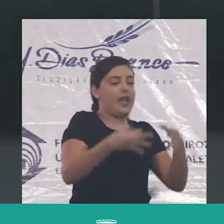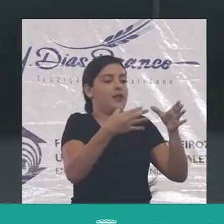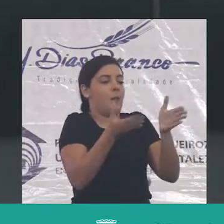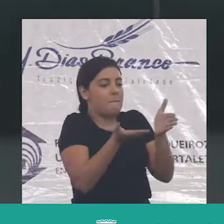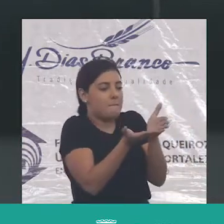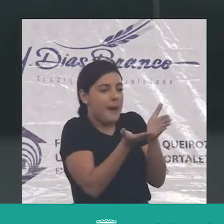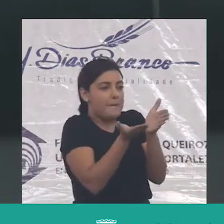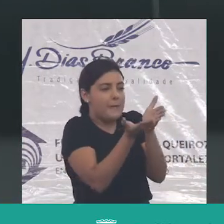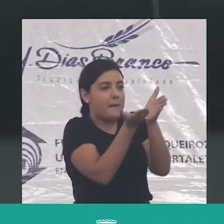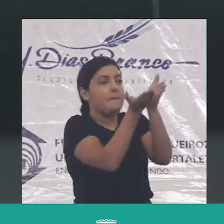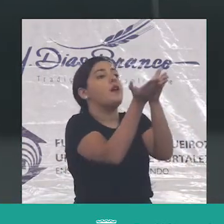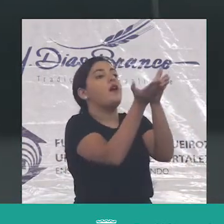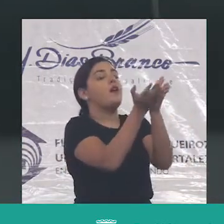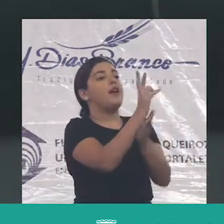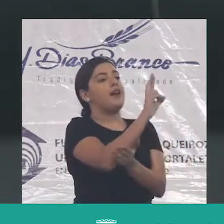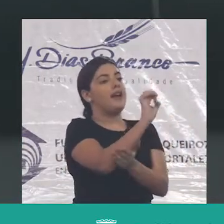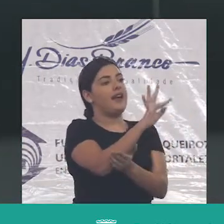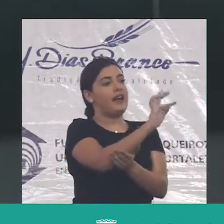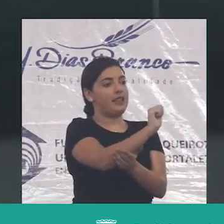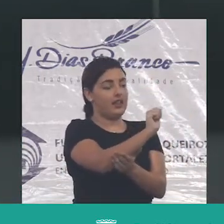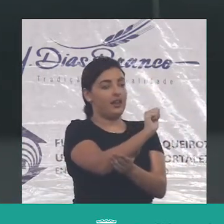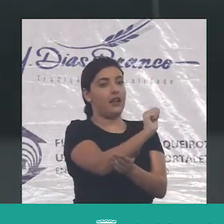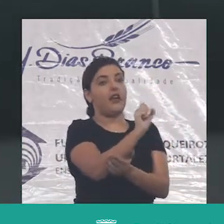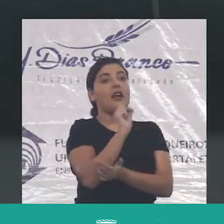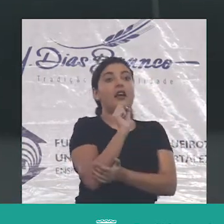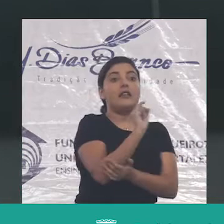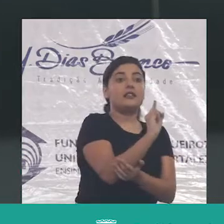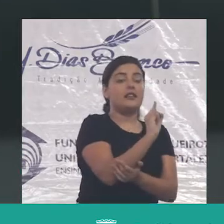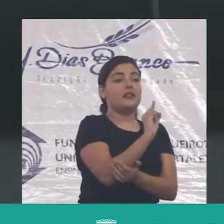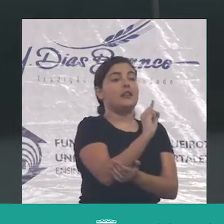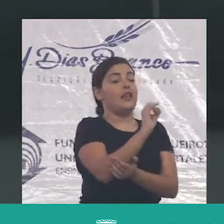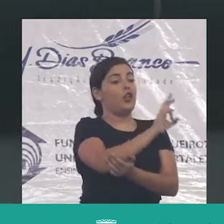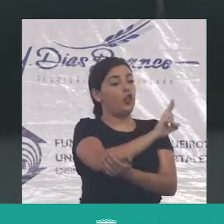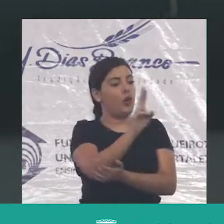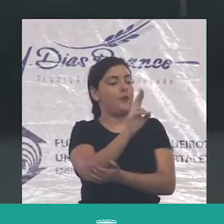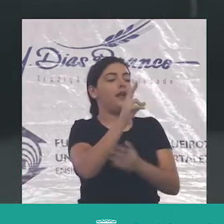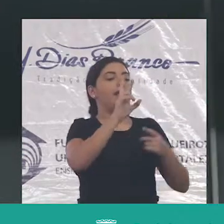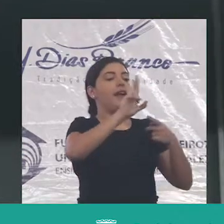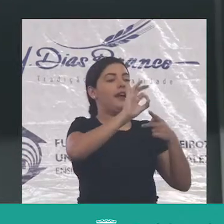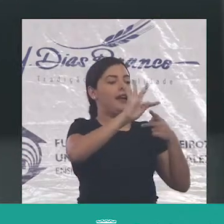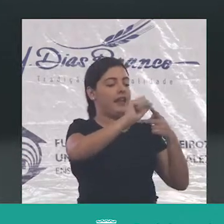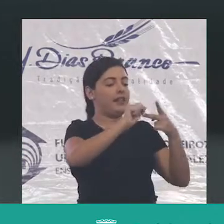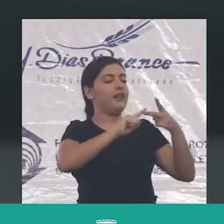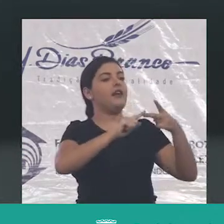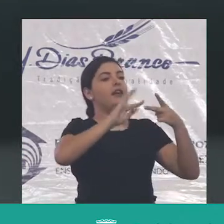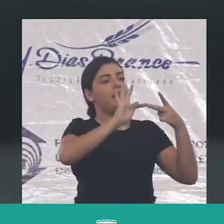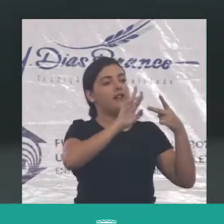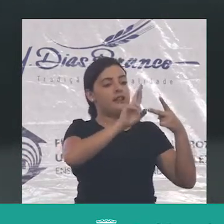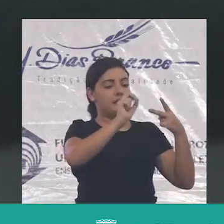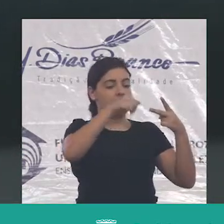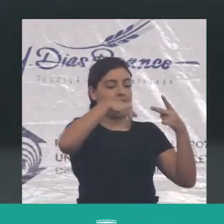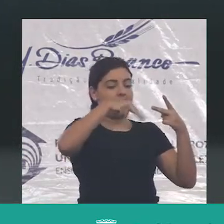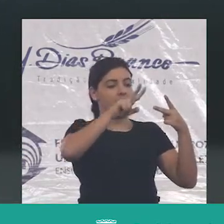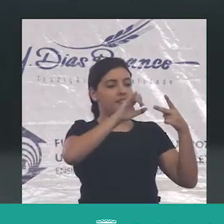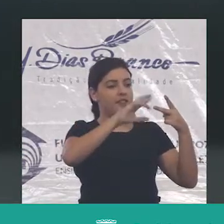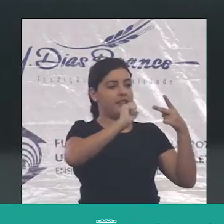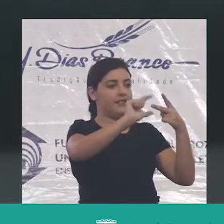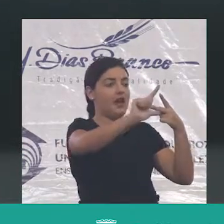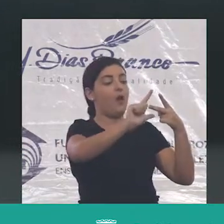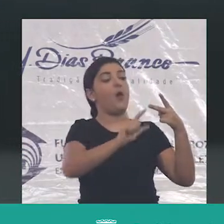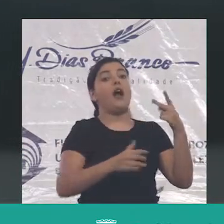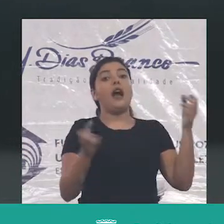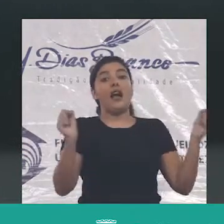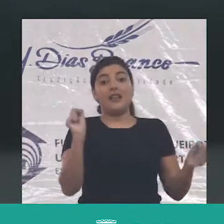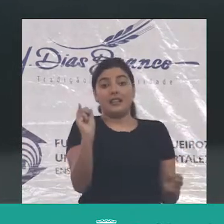de secção transversal, também pode ser chamada de secção reta. Quando o prisma é inclinado, a secção reta, ela